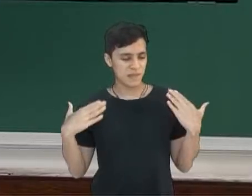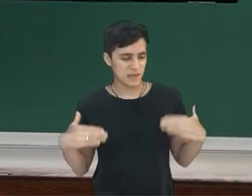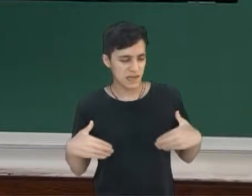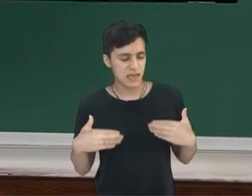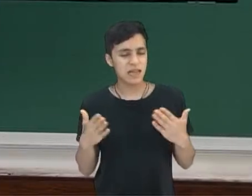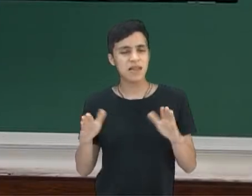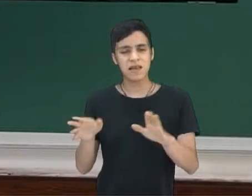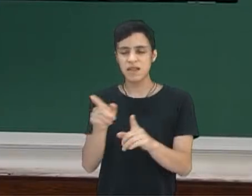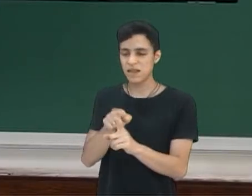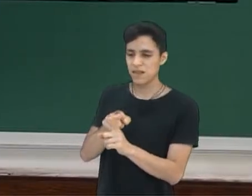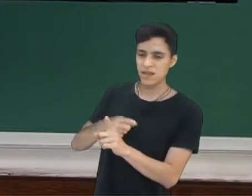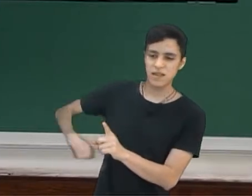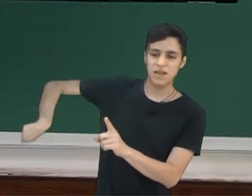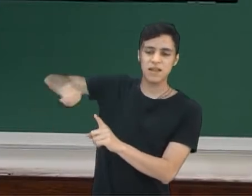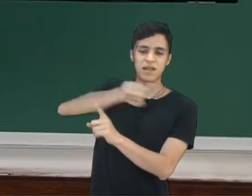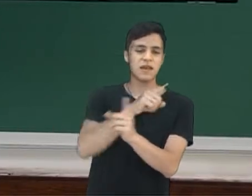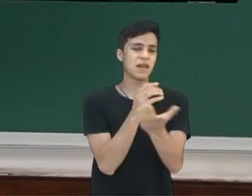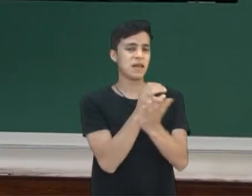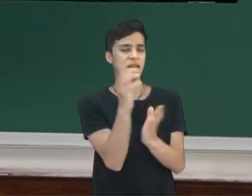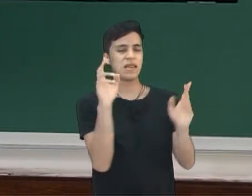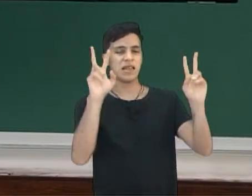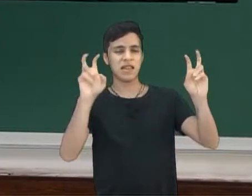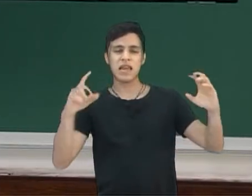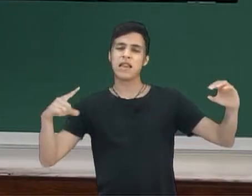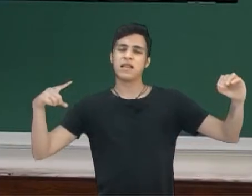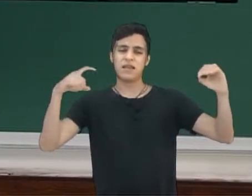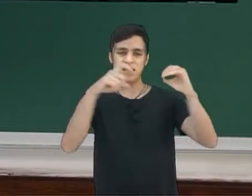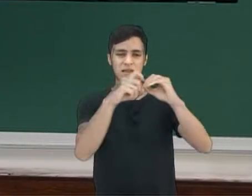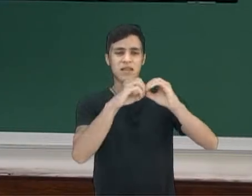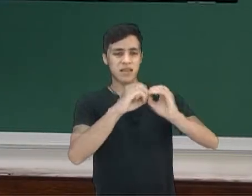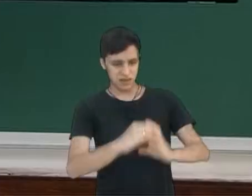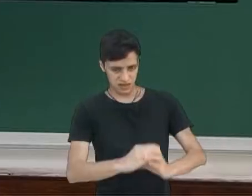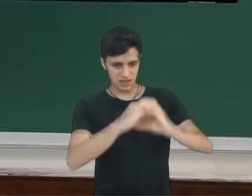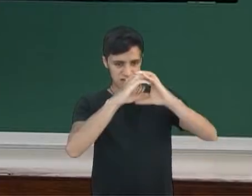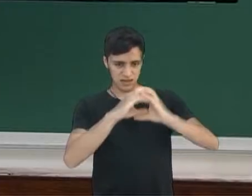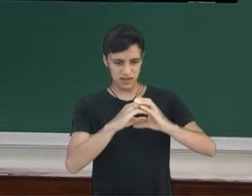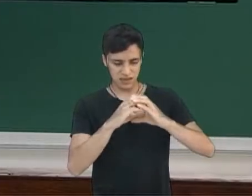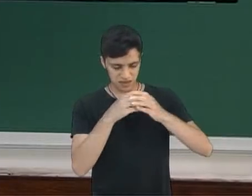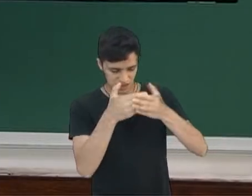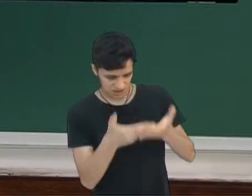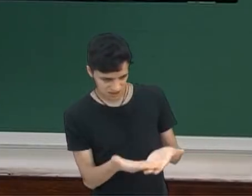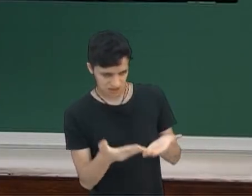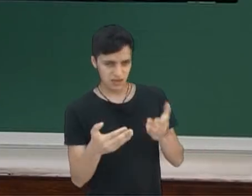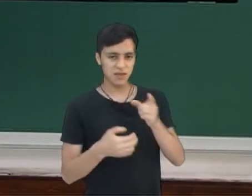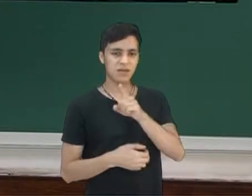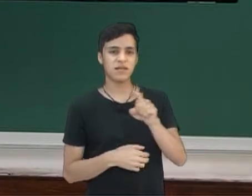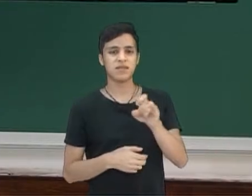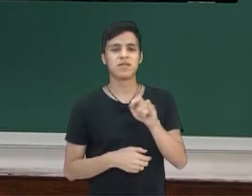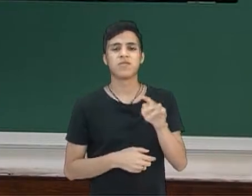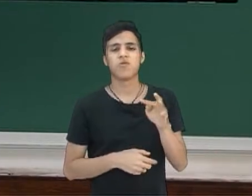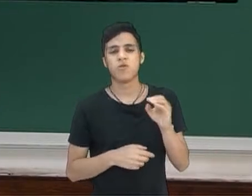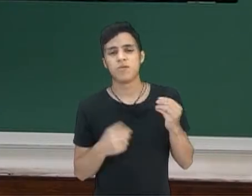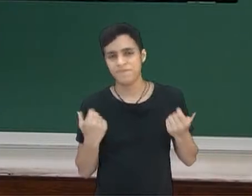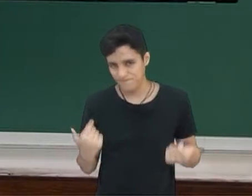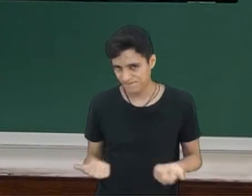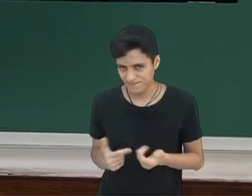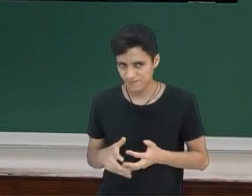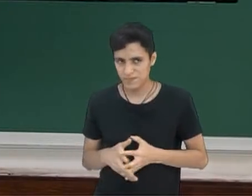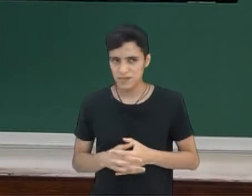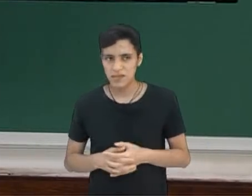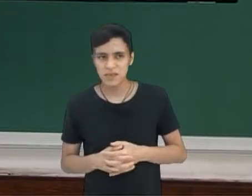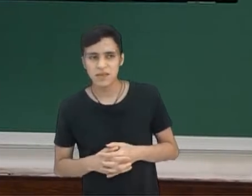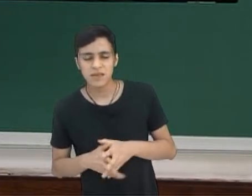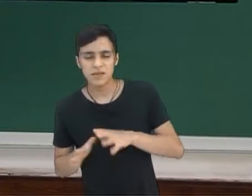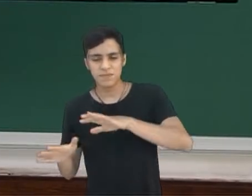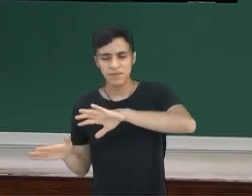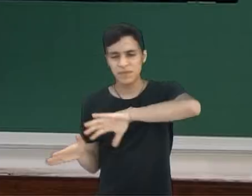tudo começou lá com o encontro de gametas, a fecundação e a formação do zigoto, tá?